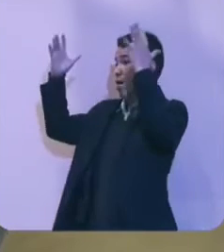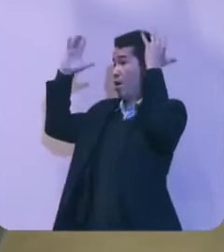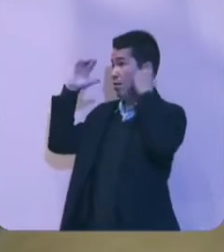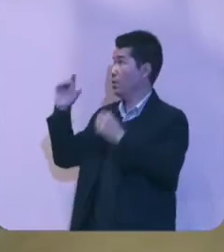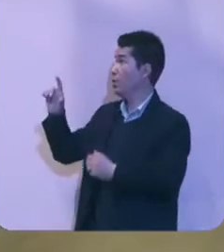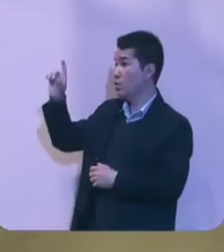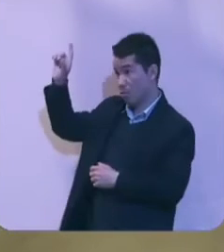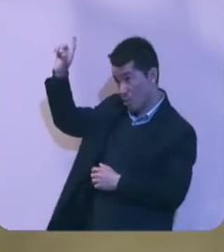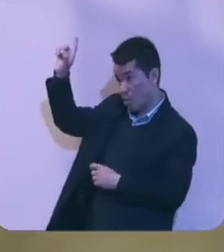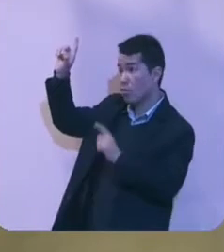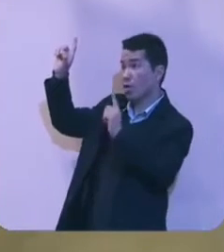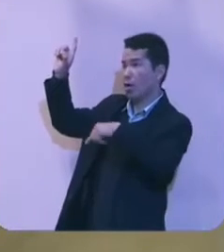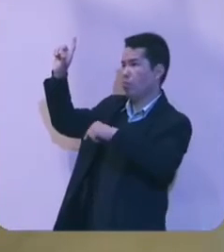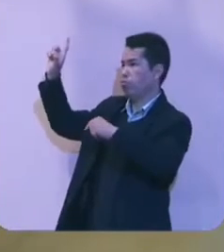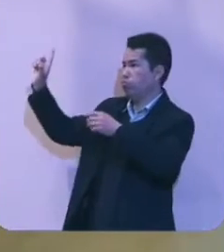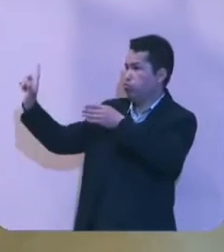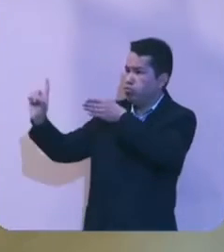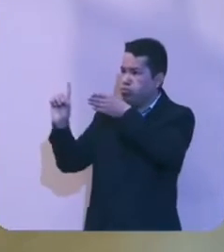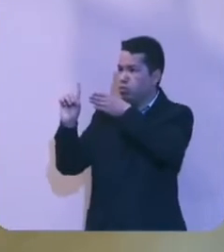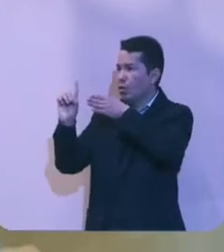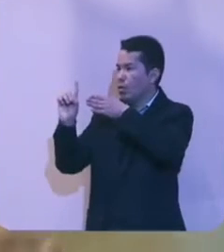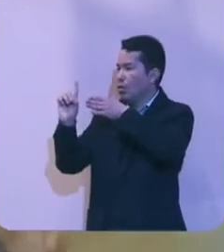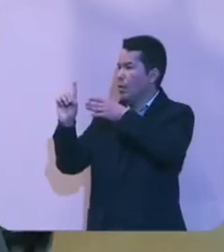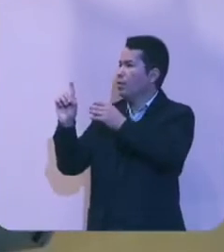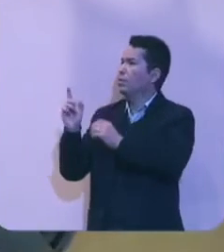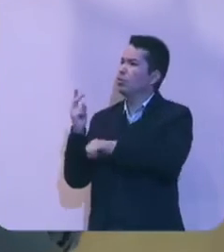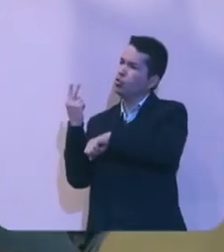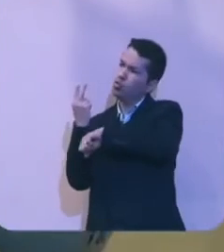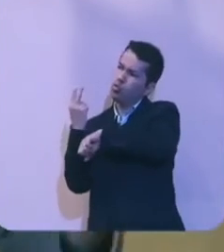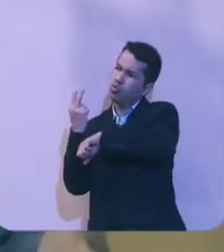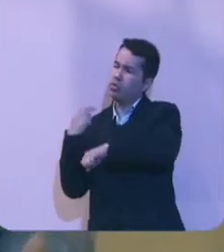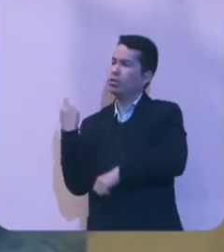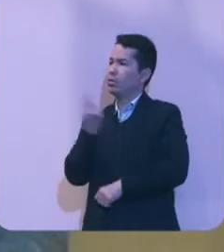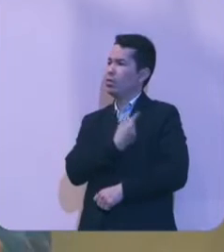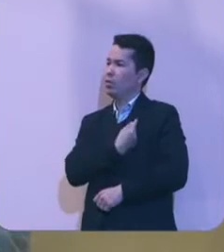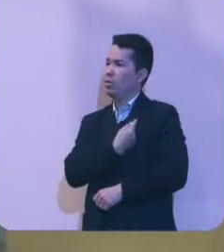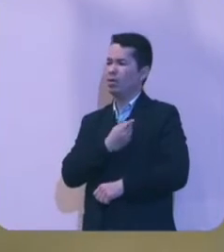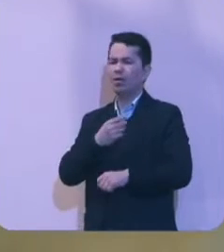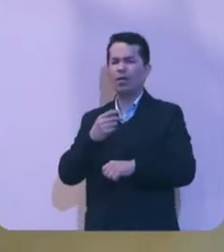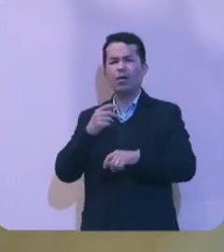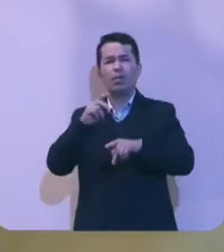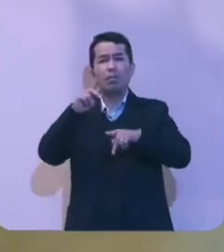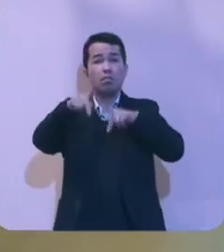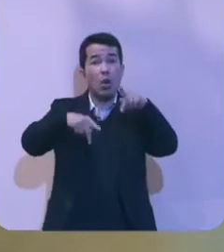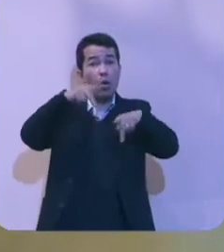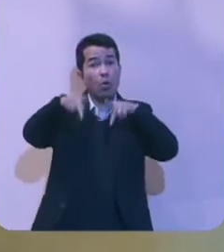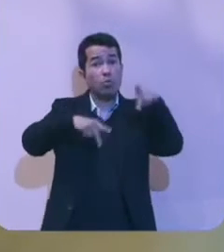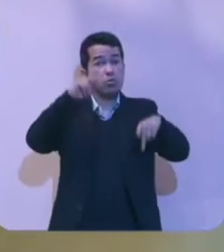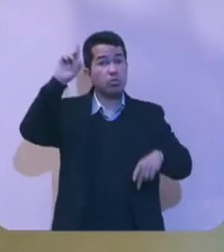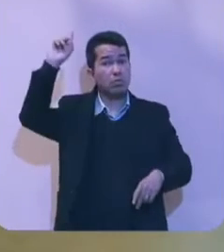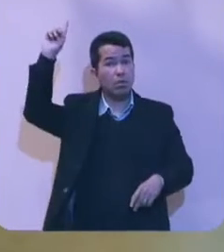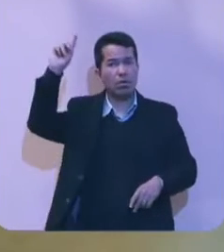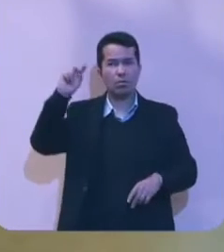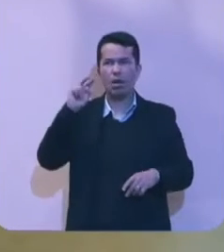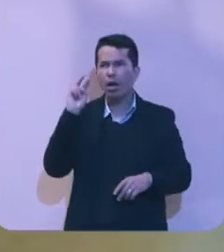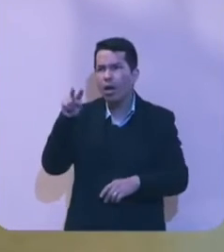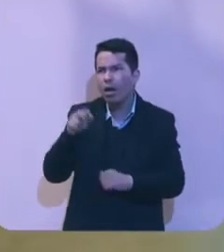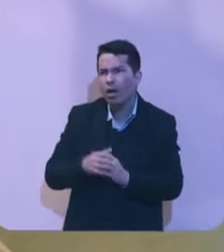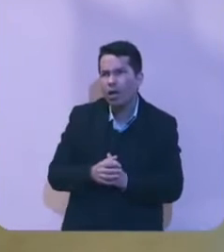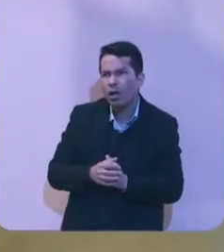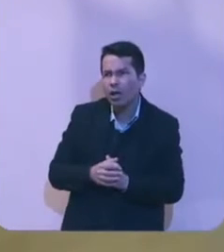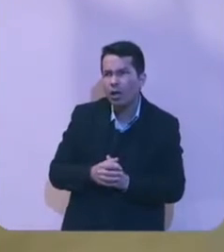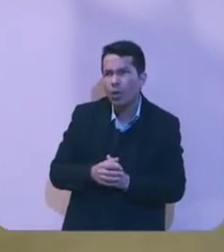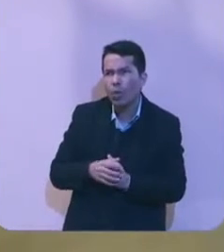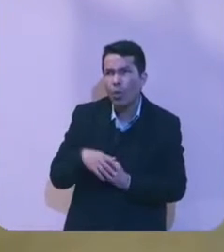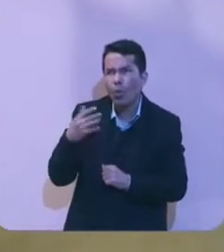vai lutar por nós. E aí o povo de Deus ouviu essa profecia, e é interessante que essa profecia não foi